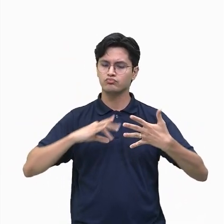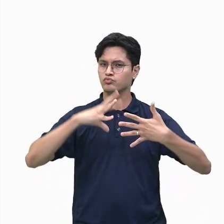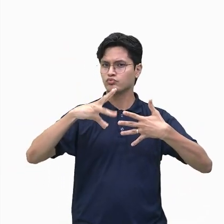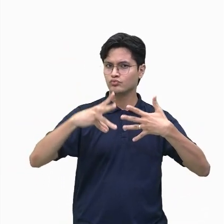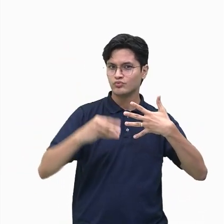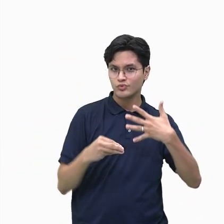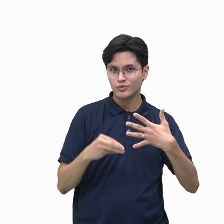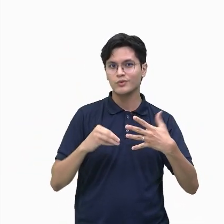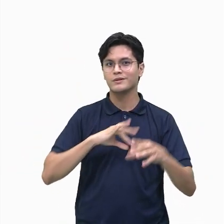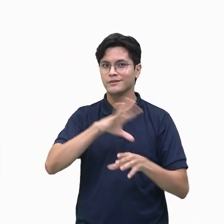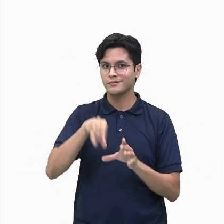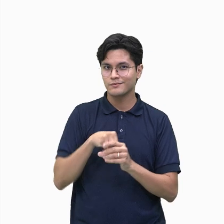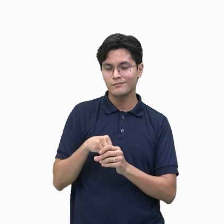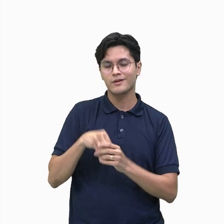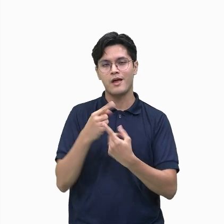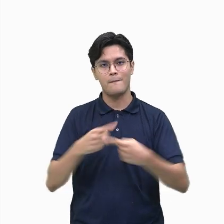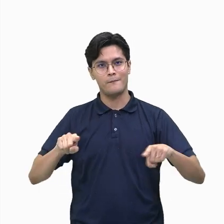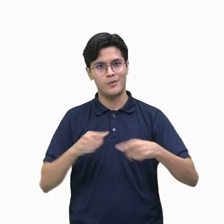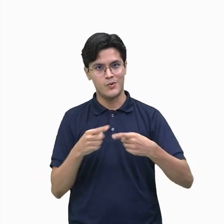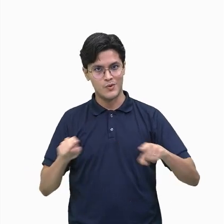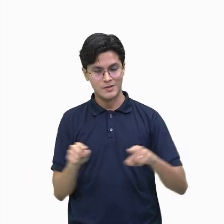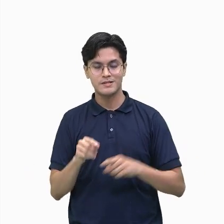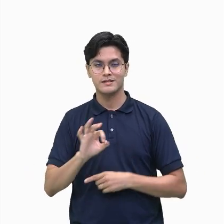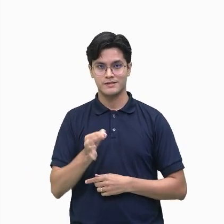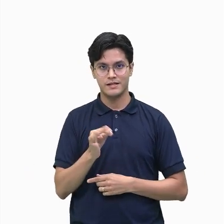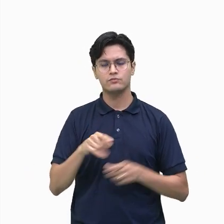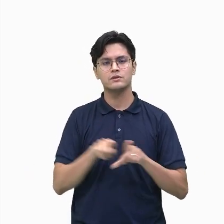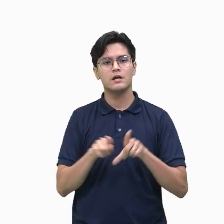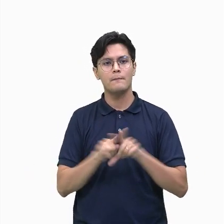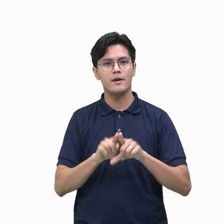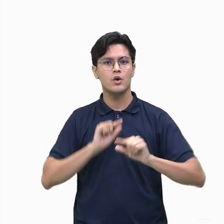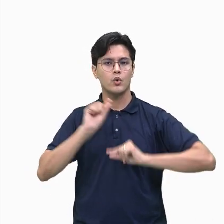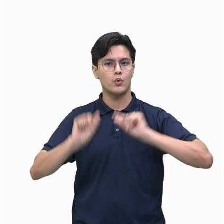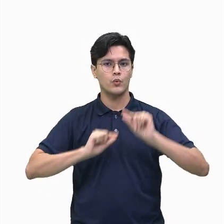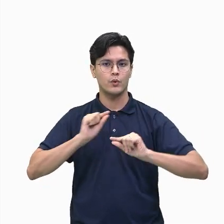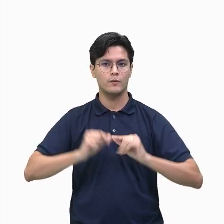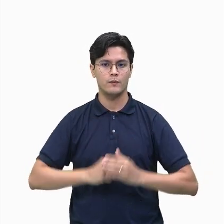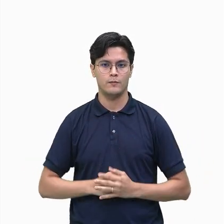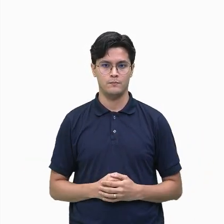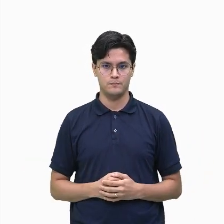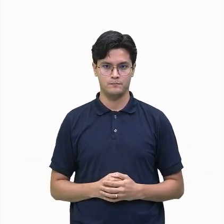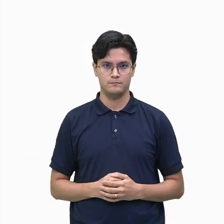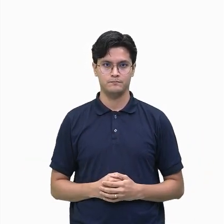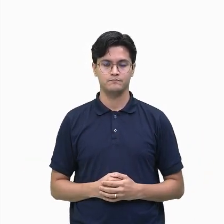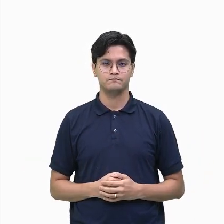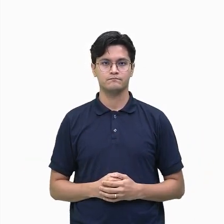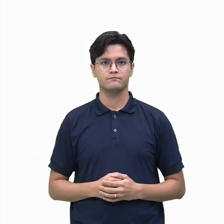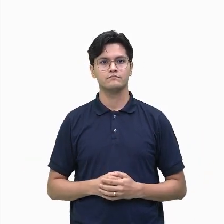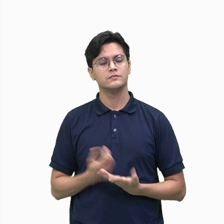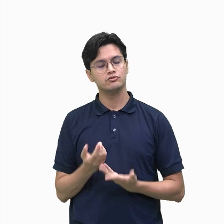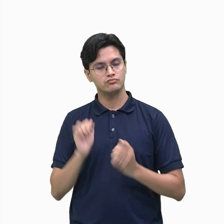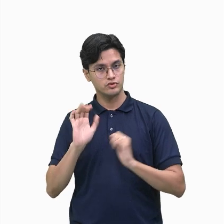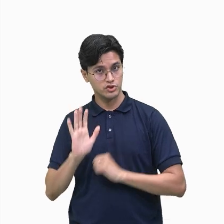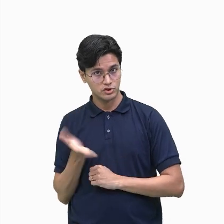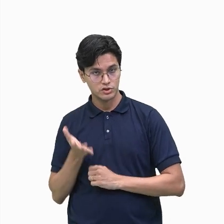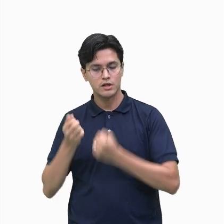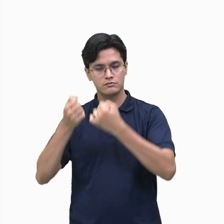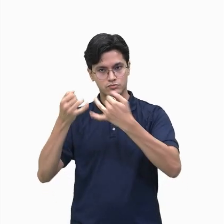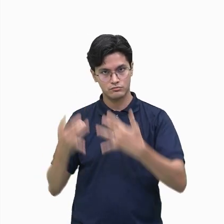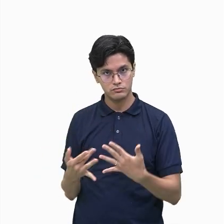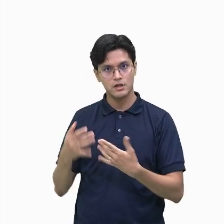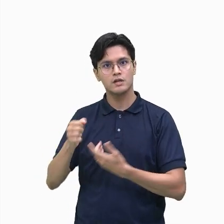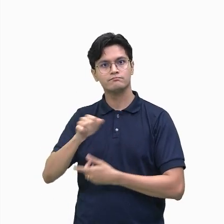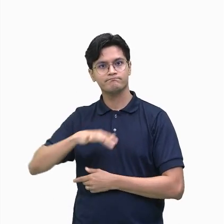também, dentro das artes visuais, nós falamos sobre o quê? A música certo? Falamos da poesia, falamos